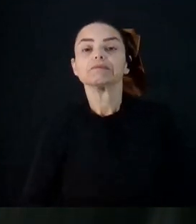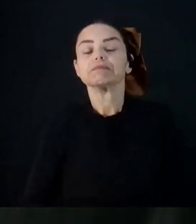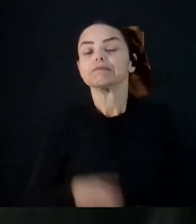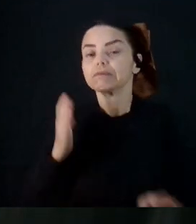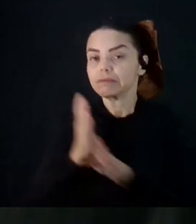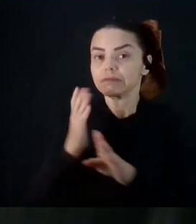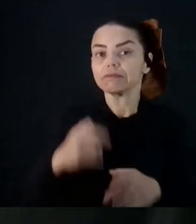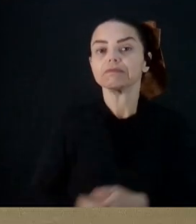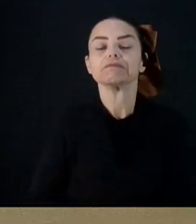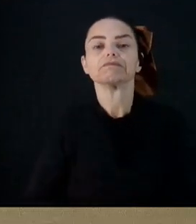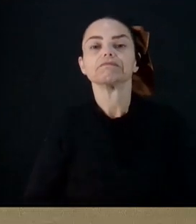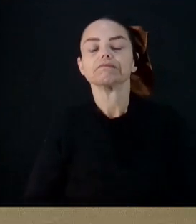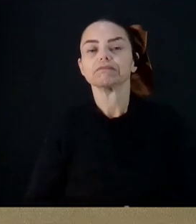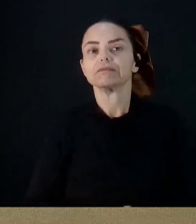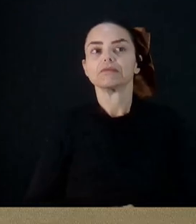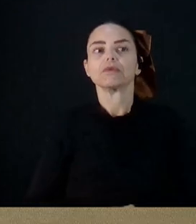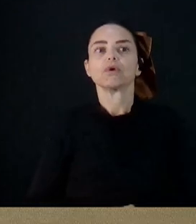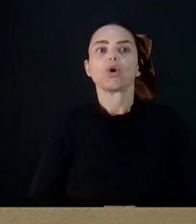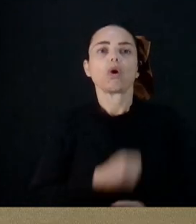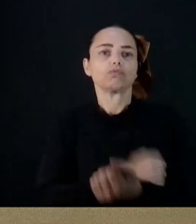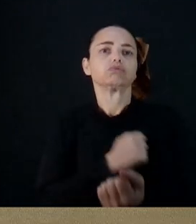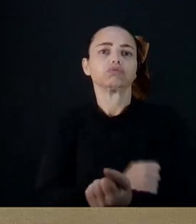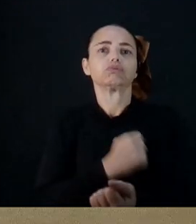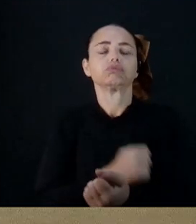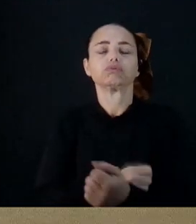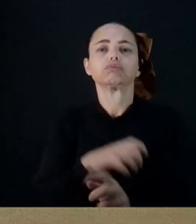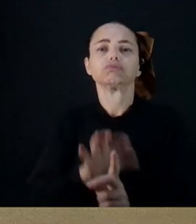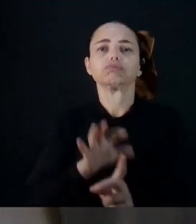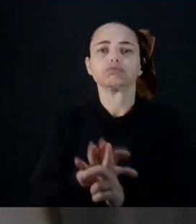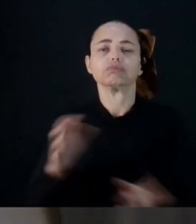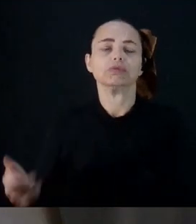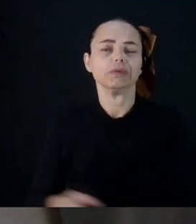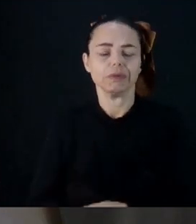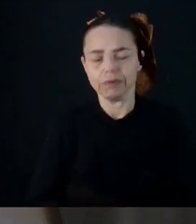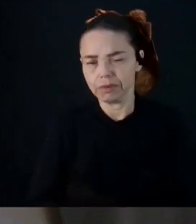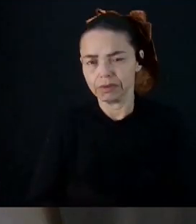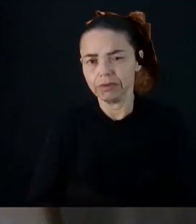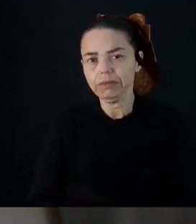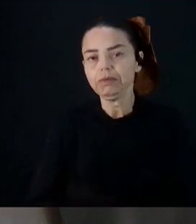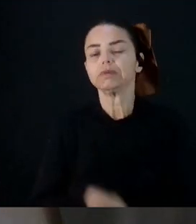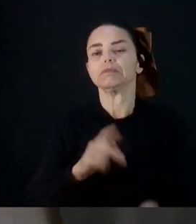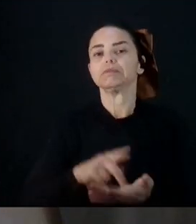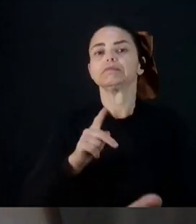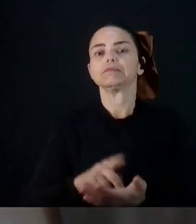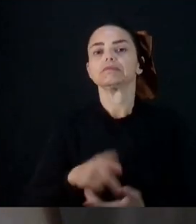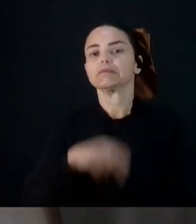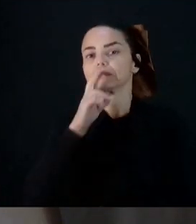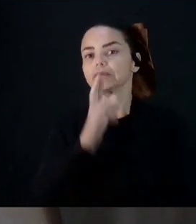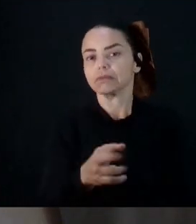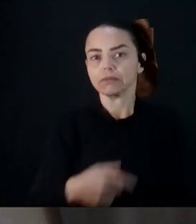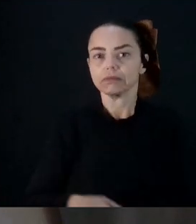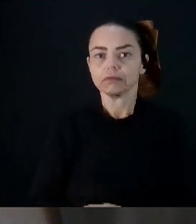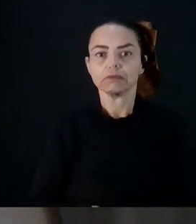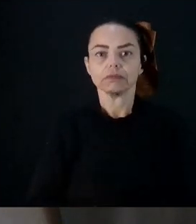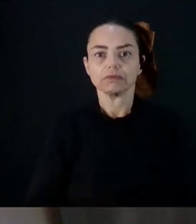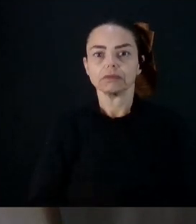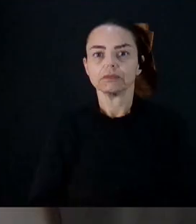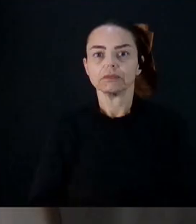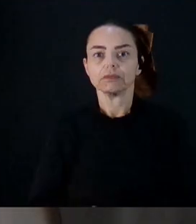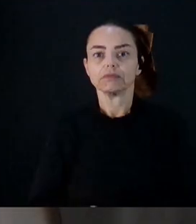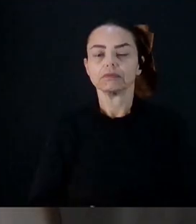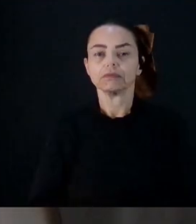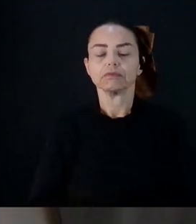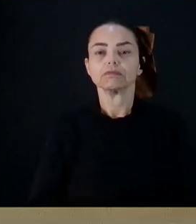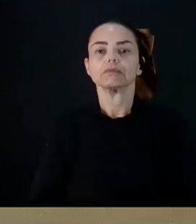isso virou uma obsessão? Mais uma vez a frequência, né? Exatamente, a gente acabou já respondendo, né? Mas ficam